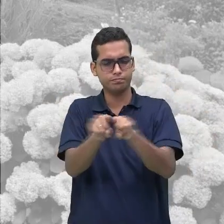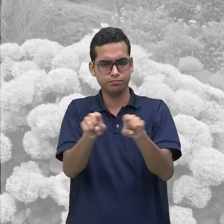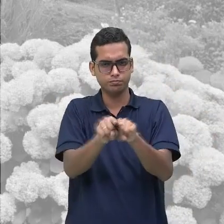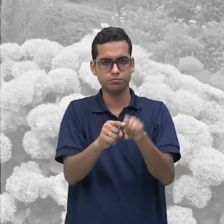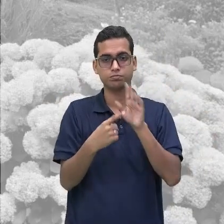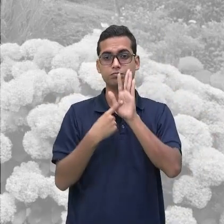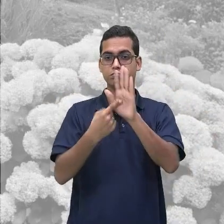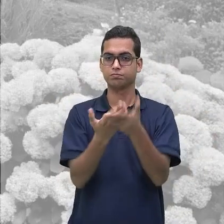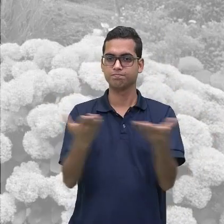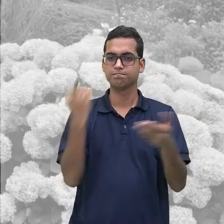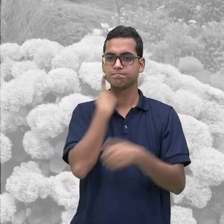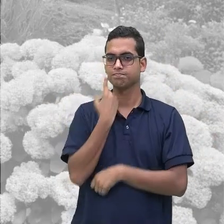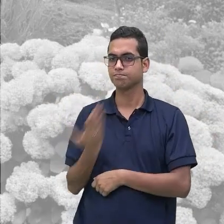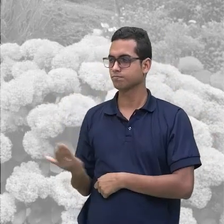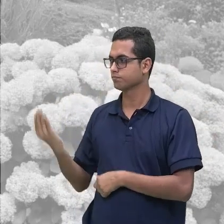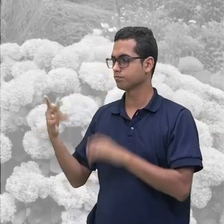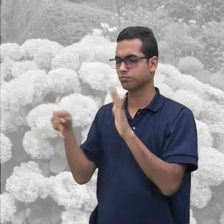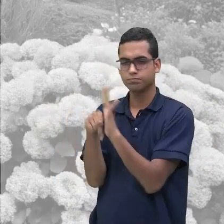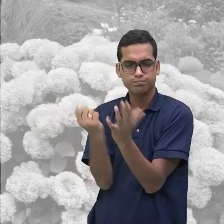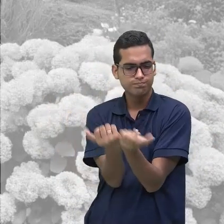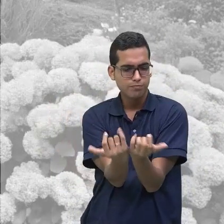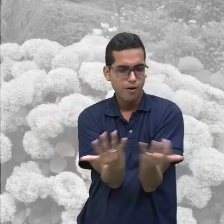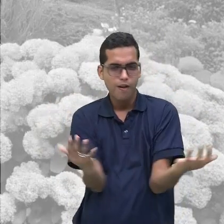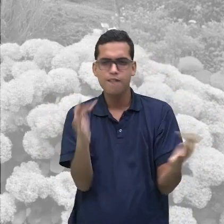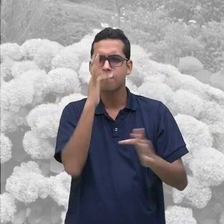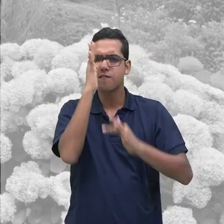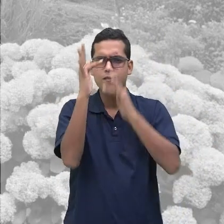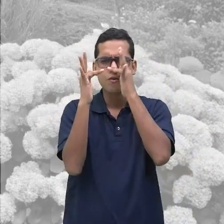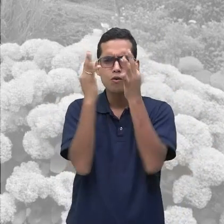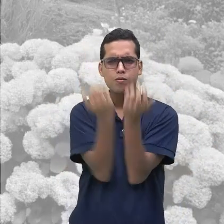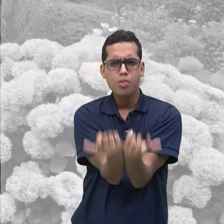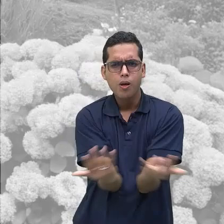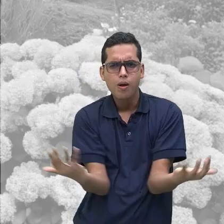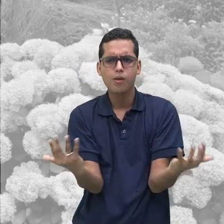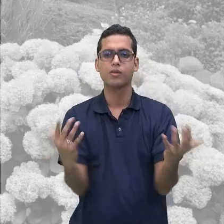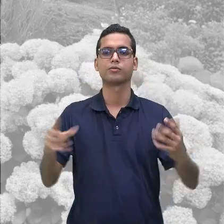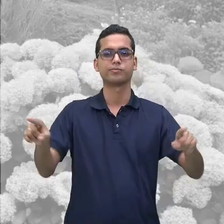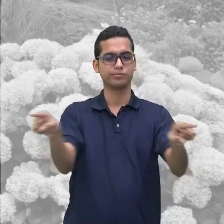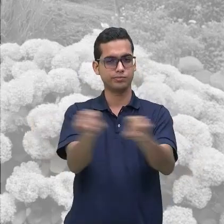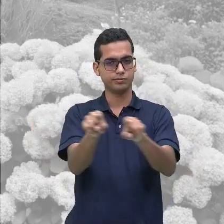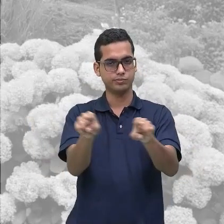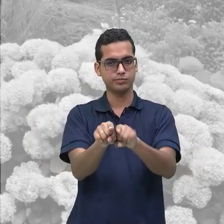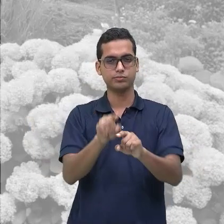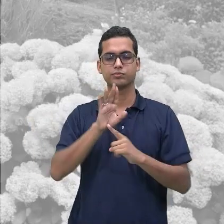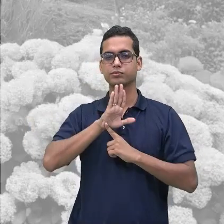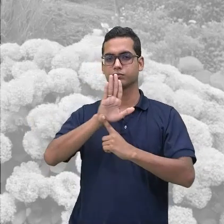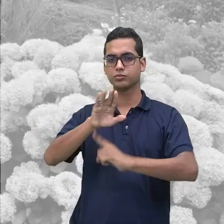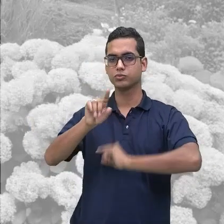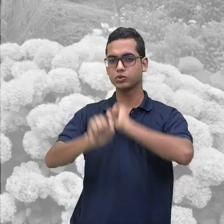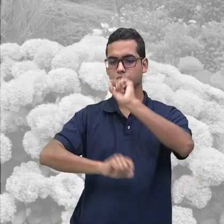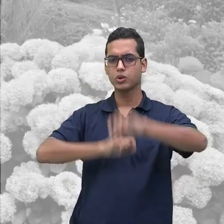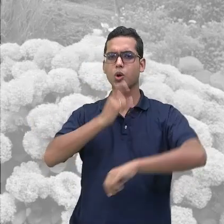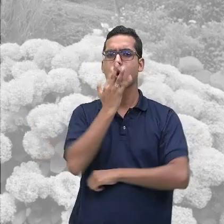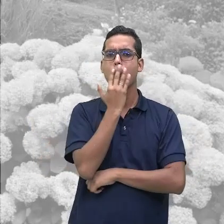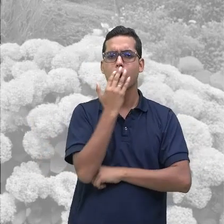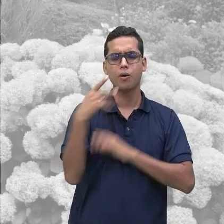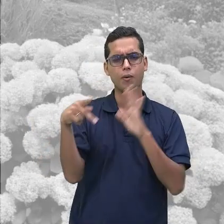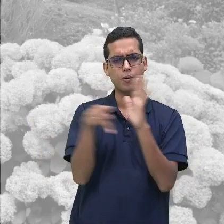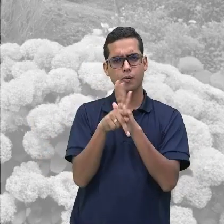que eu trouxe para vocês aqui desse jardim, nós estamos falando também de um item que envolve a cor, que é